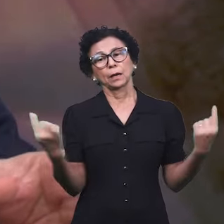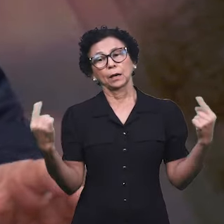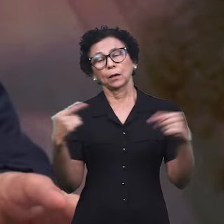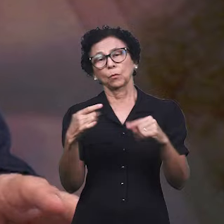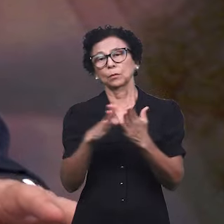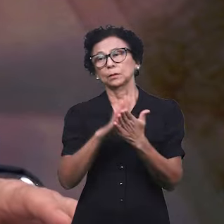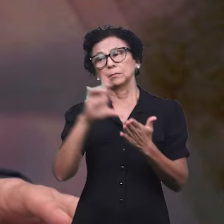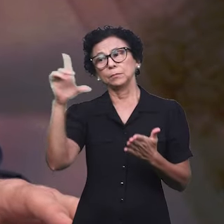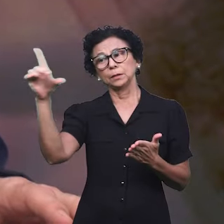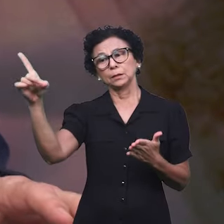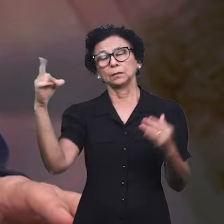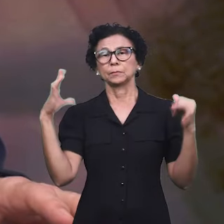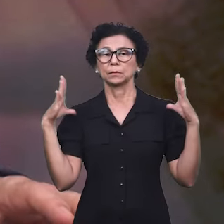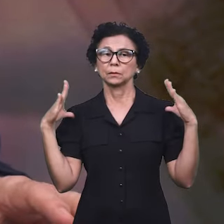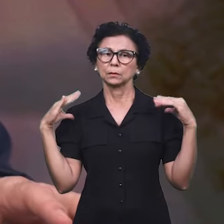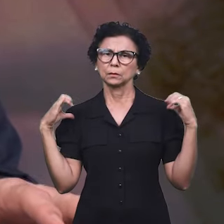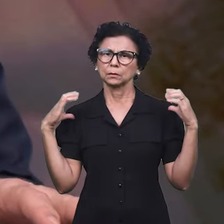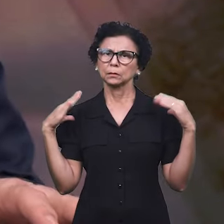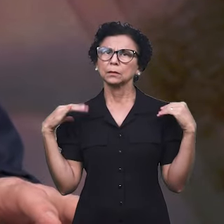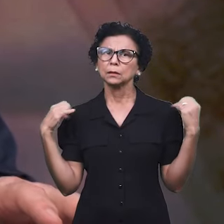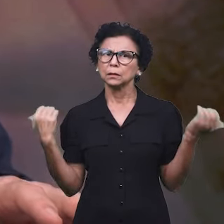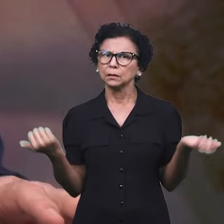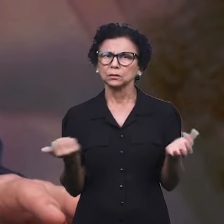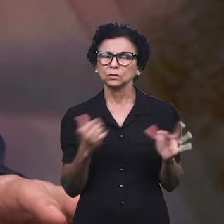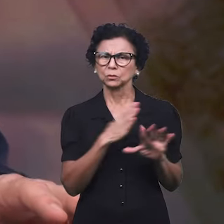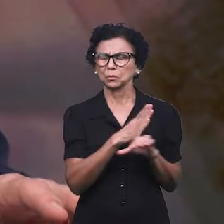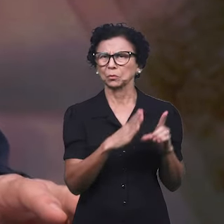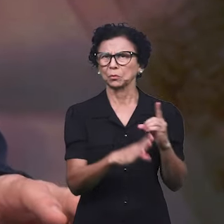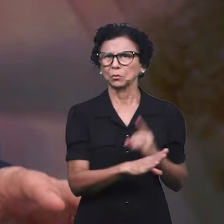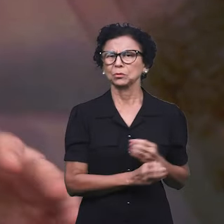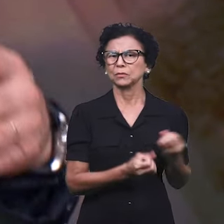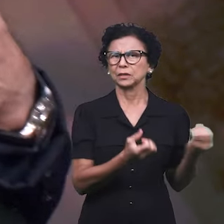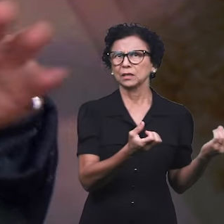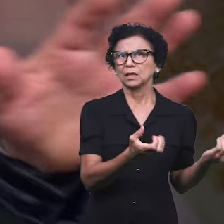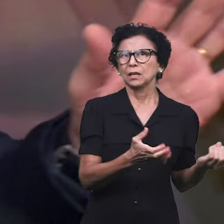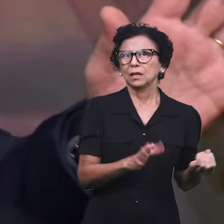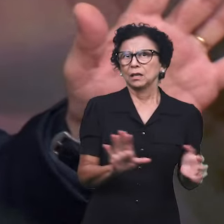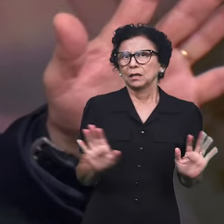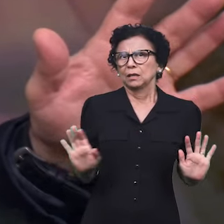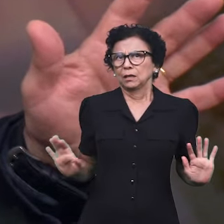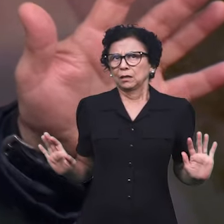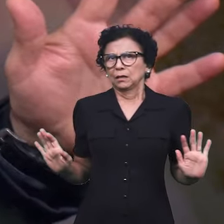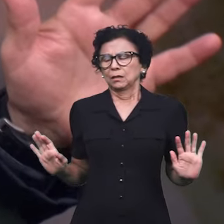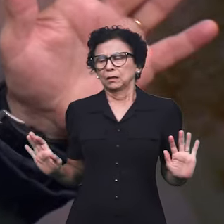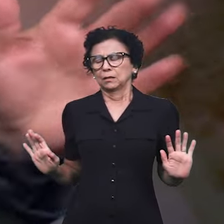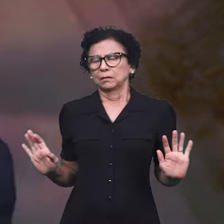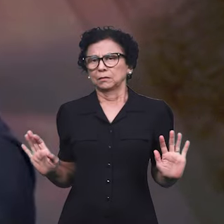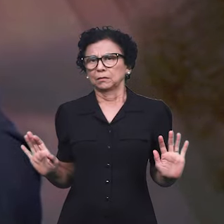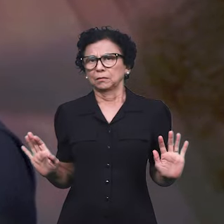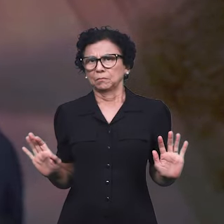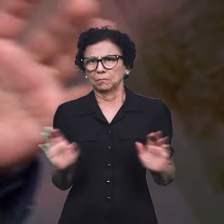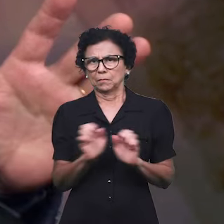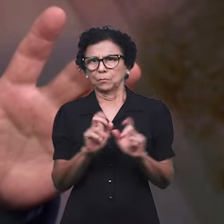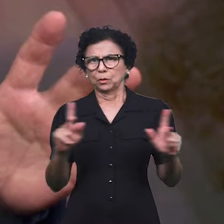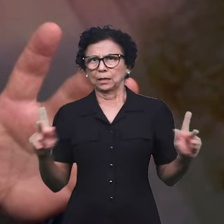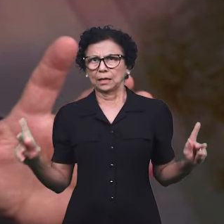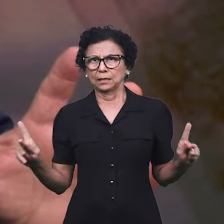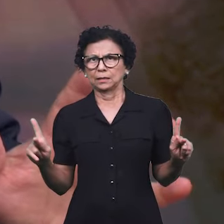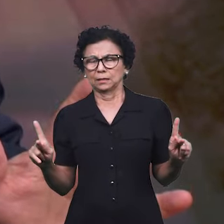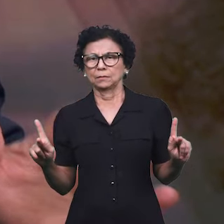anjos. Mas eu disse que o próprio anjo lá, a gente vê lá no Apocalipse, disse para João, né? Não te prostre diante de mim, que eu sou